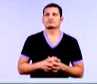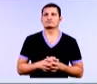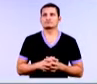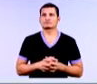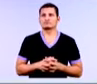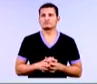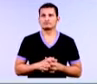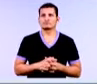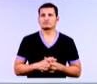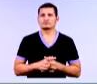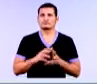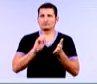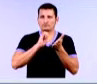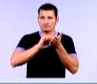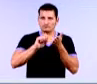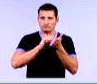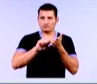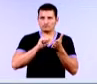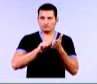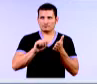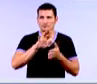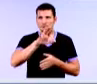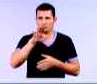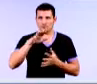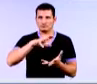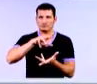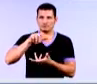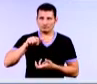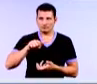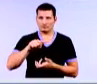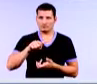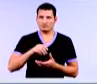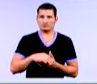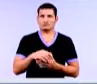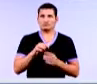escrever escreva Olá Mundo, eu vou escrever um